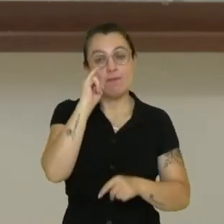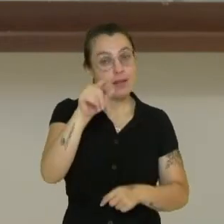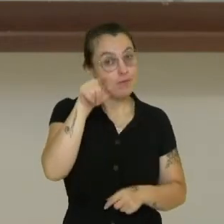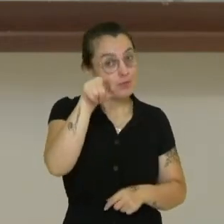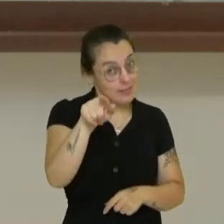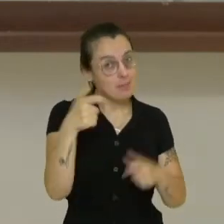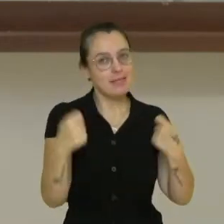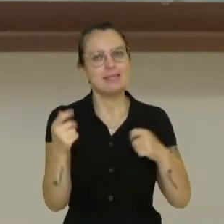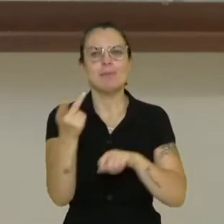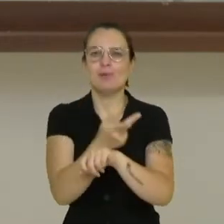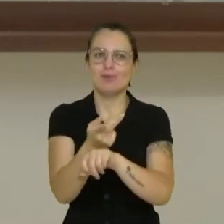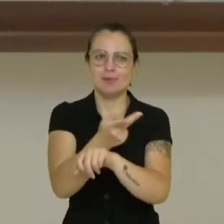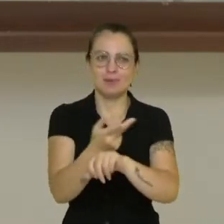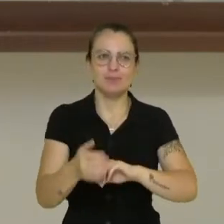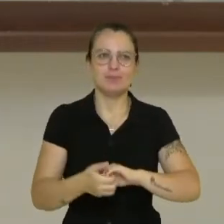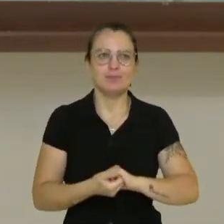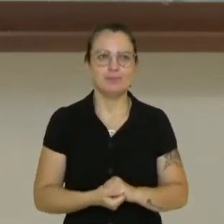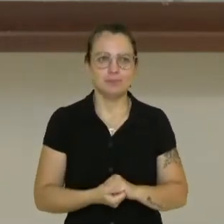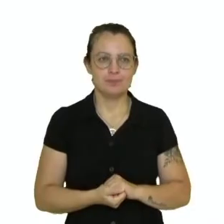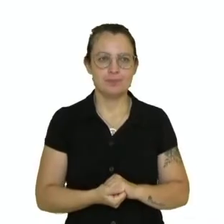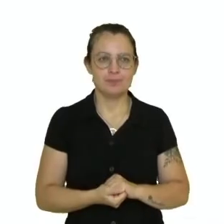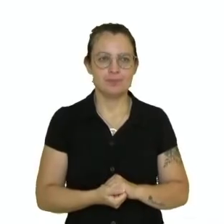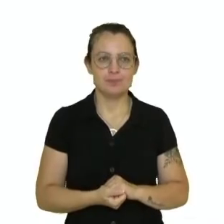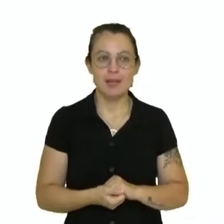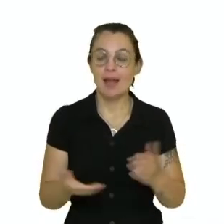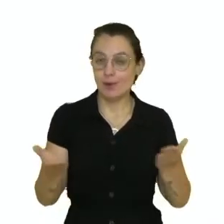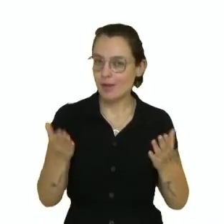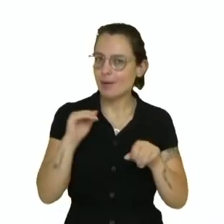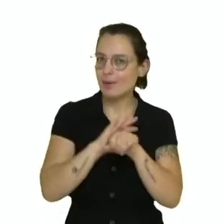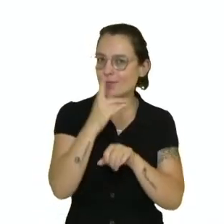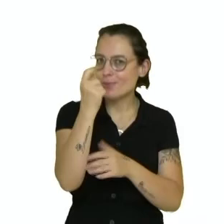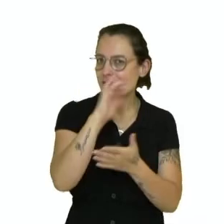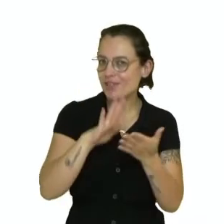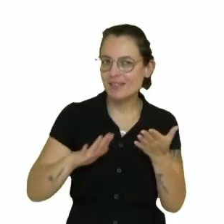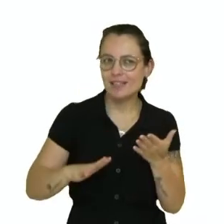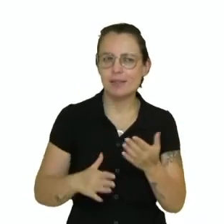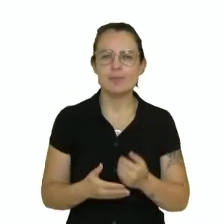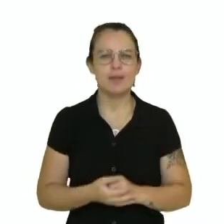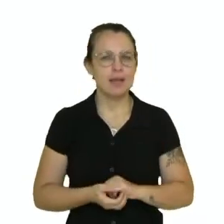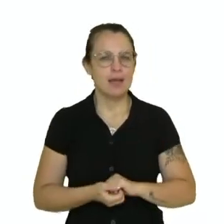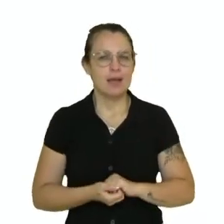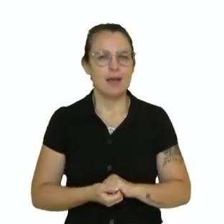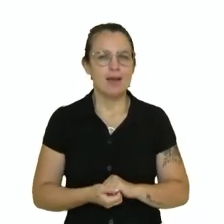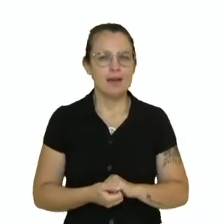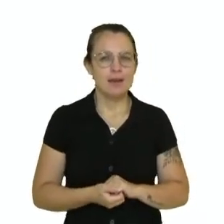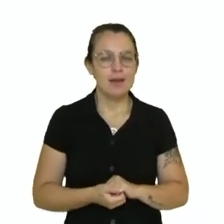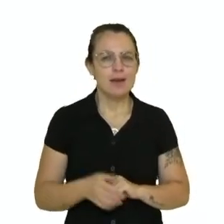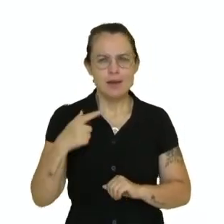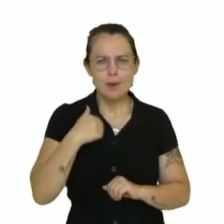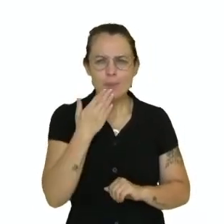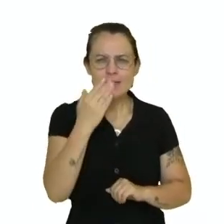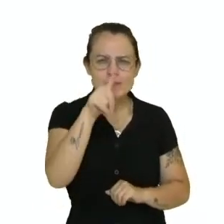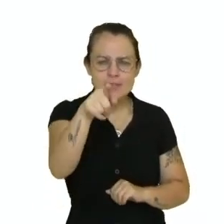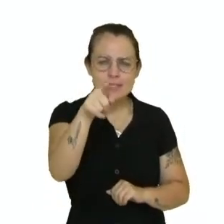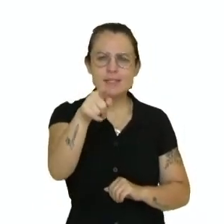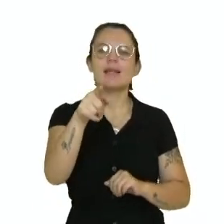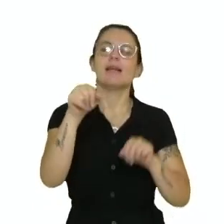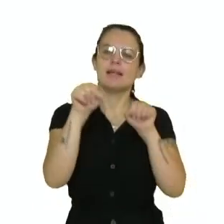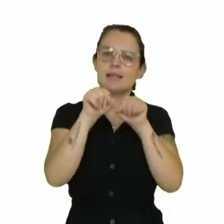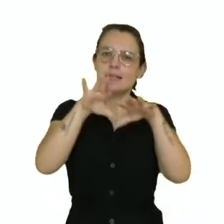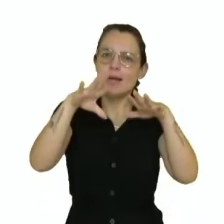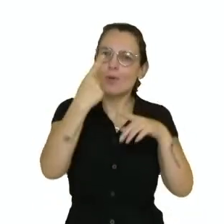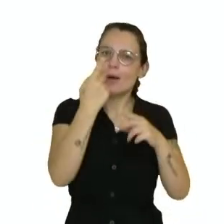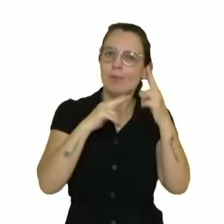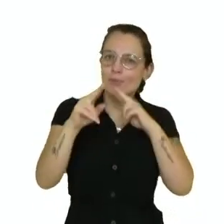buscar por ela. Vamos então a mais uma atividade? Que tal agora você criar uma música instrumental a partir de objetos que você tem à sua